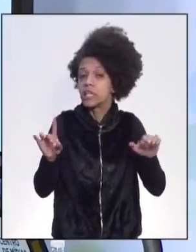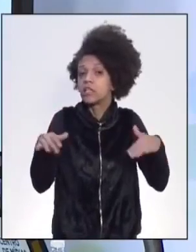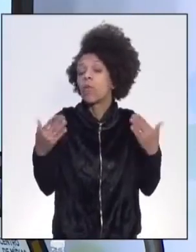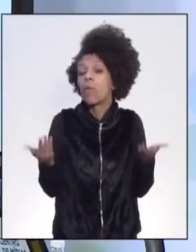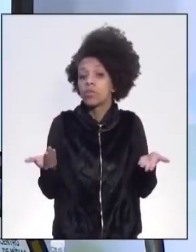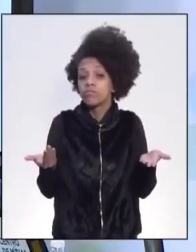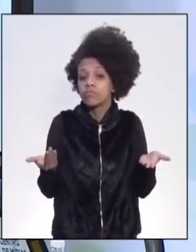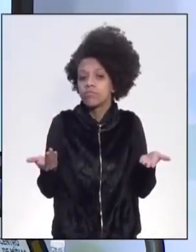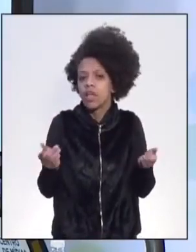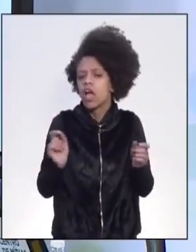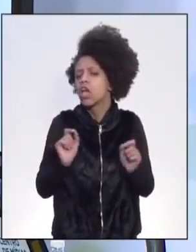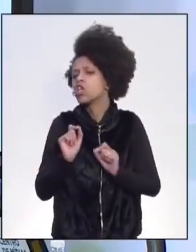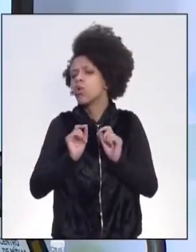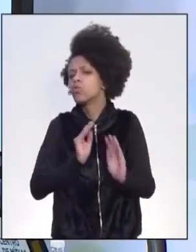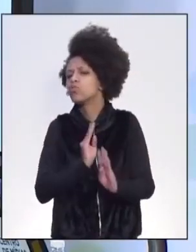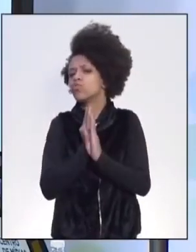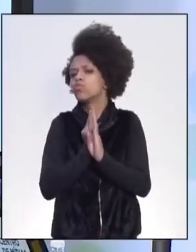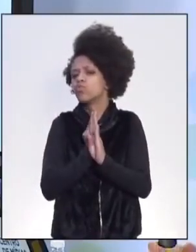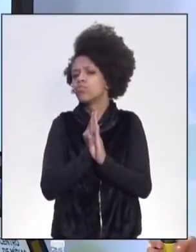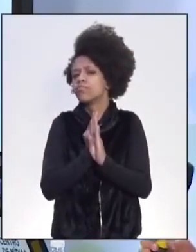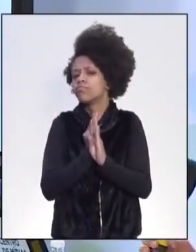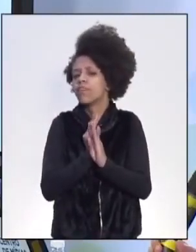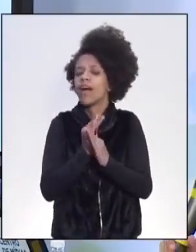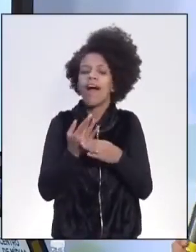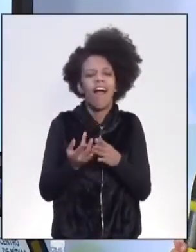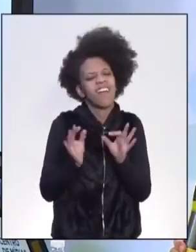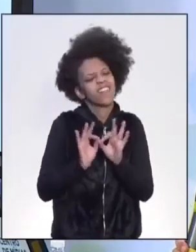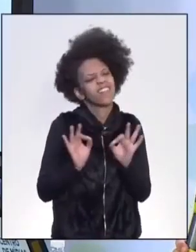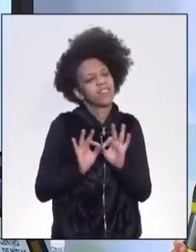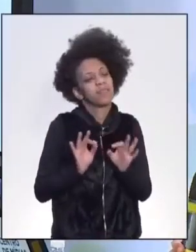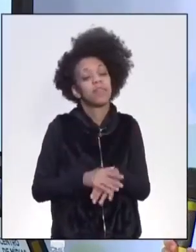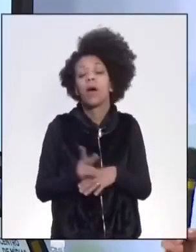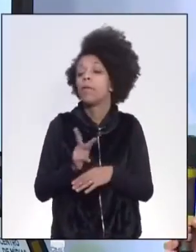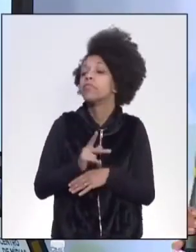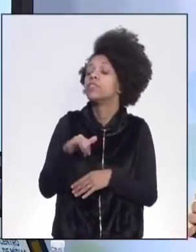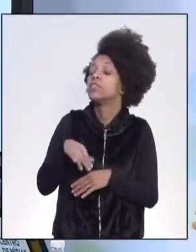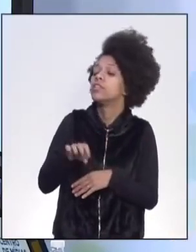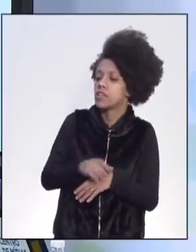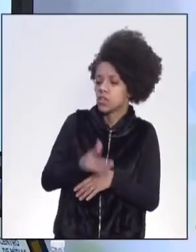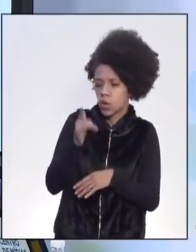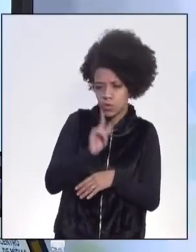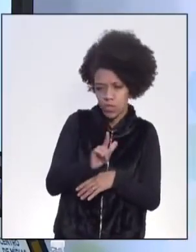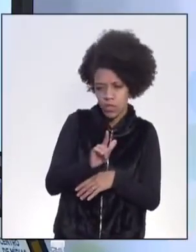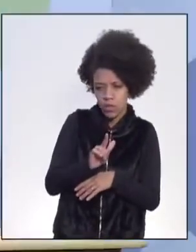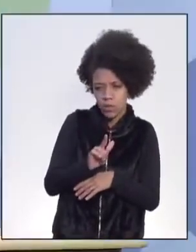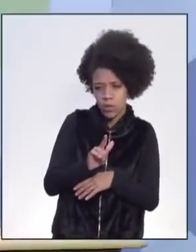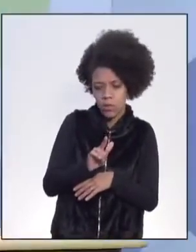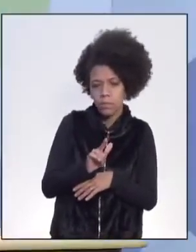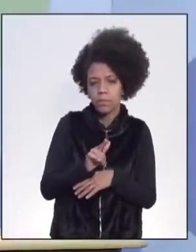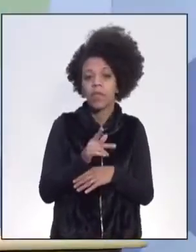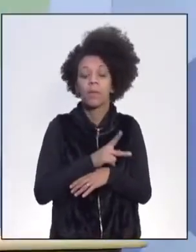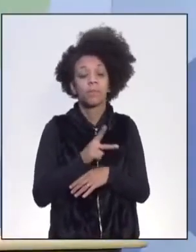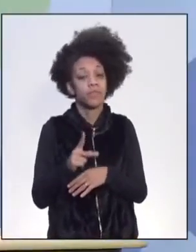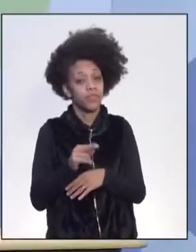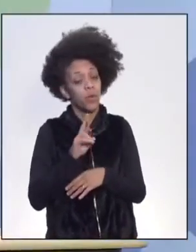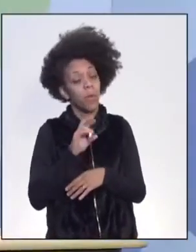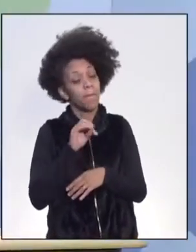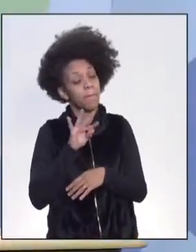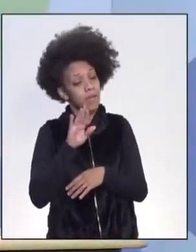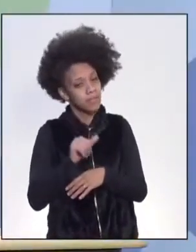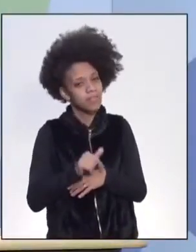unidades? E onde cruza o eixo Y? Ah, é simples, vai. Professora Inês, conta para mim, eles conseguiram? Professora Roberta,